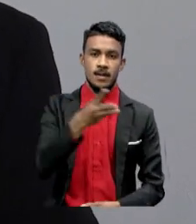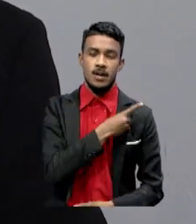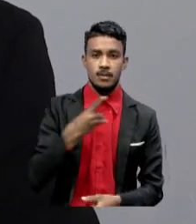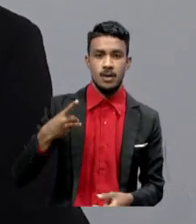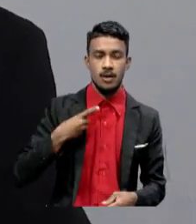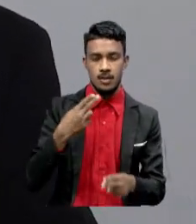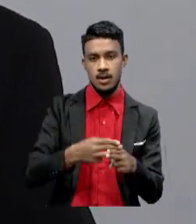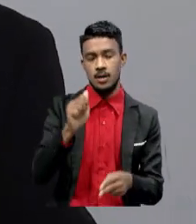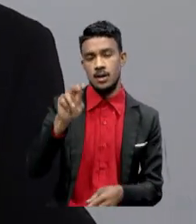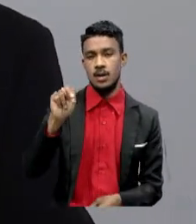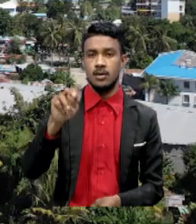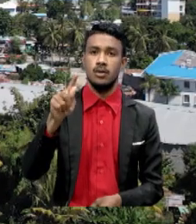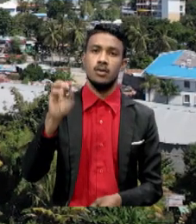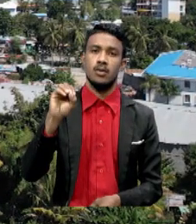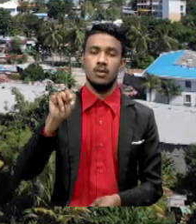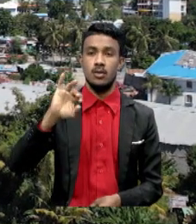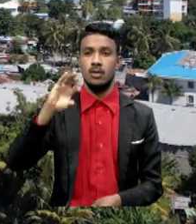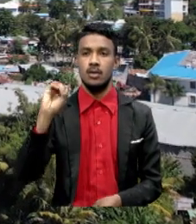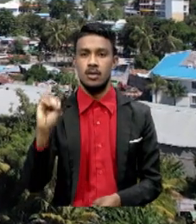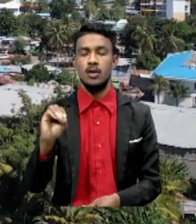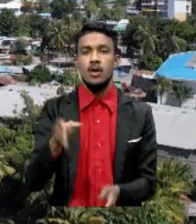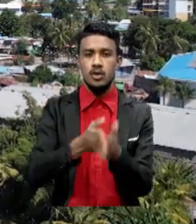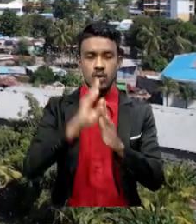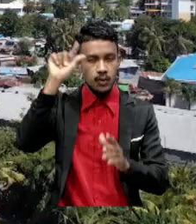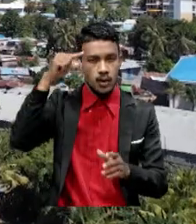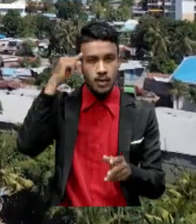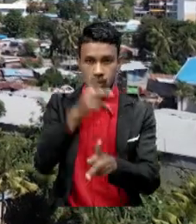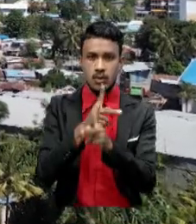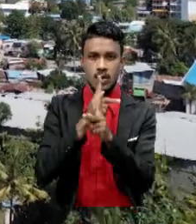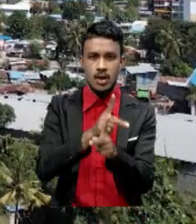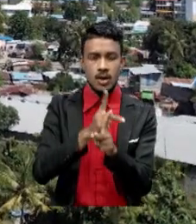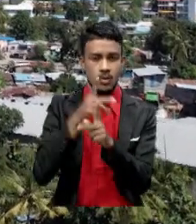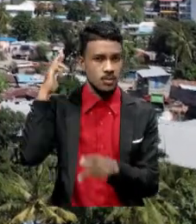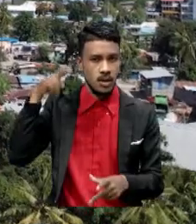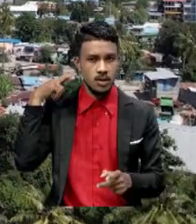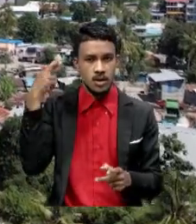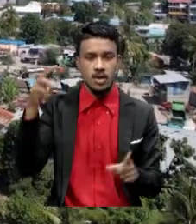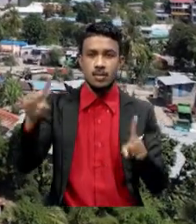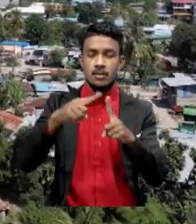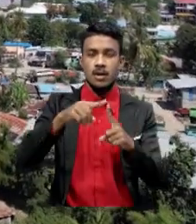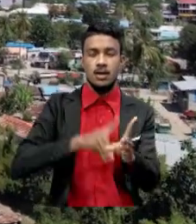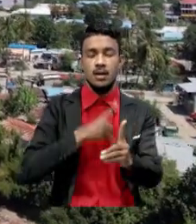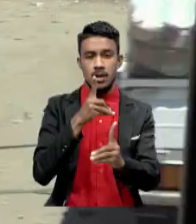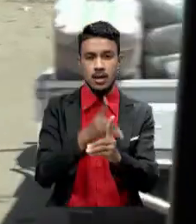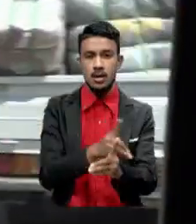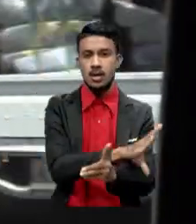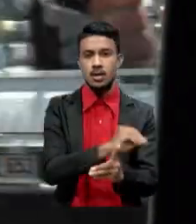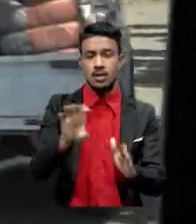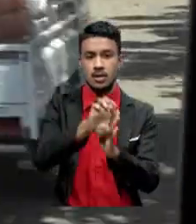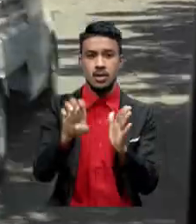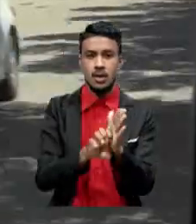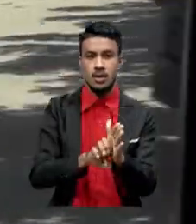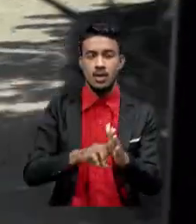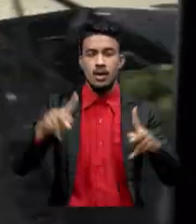Verdial, husu governo atu halo kontrolu makas ba propriedade estadunian, nune kompanyia sira labele abusa regras